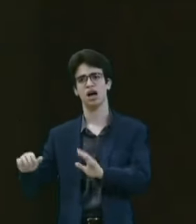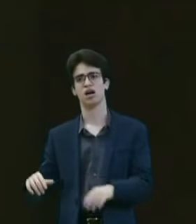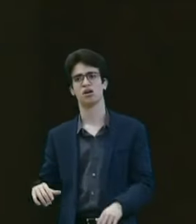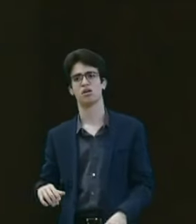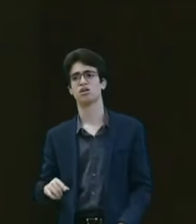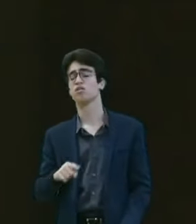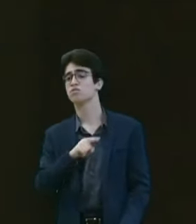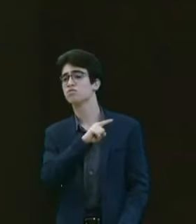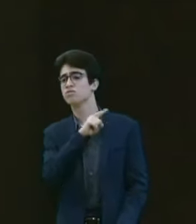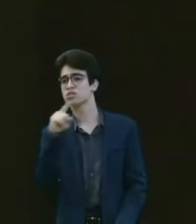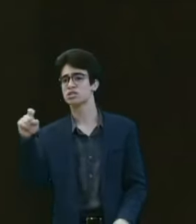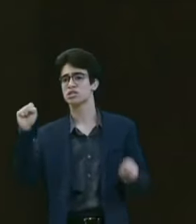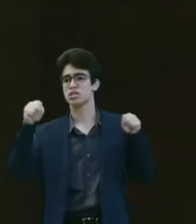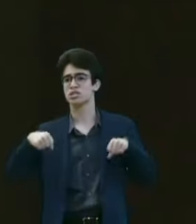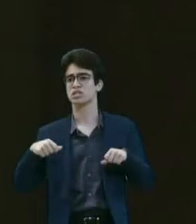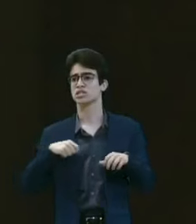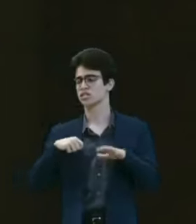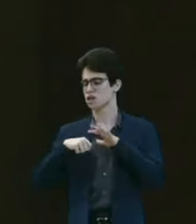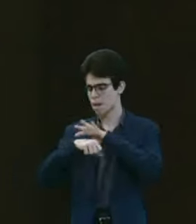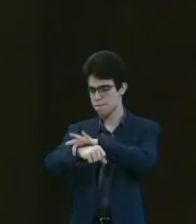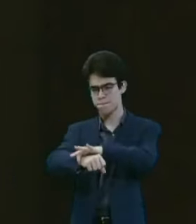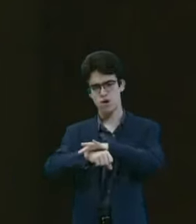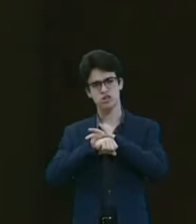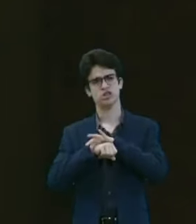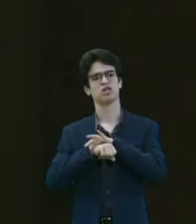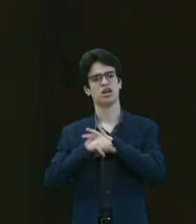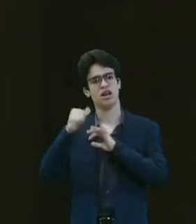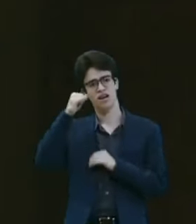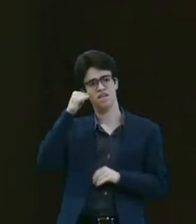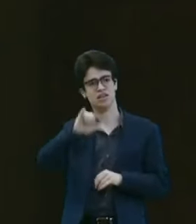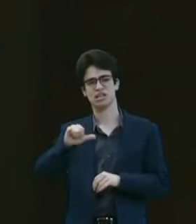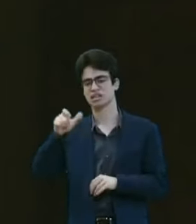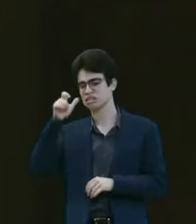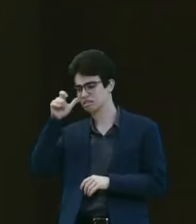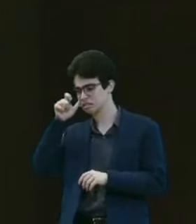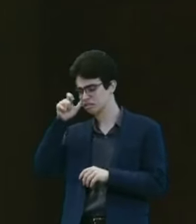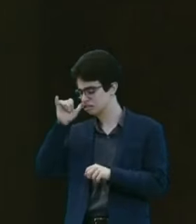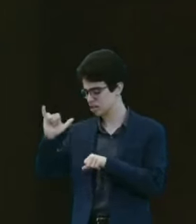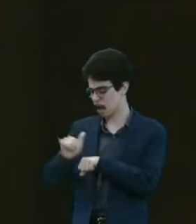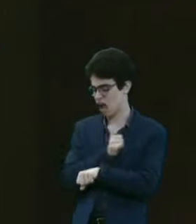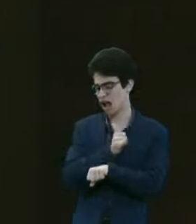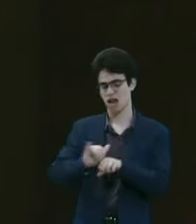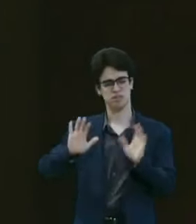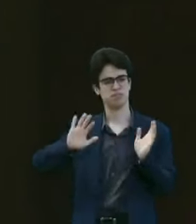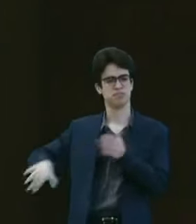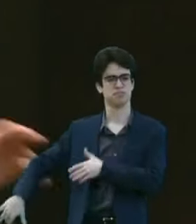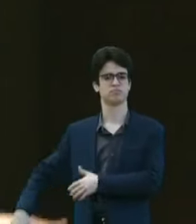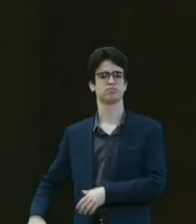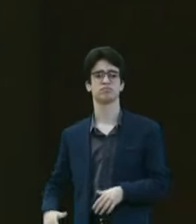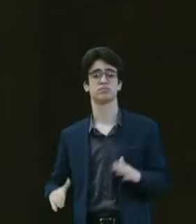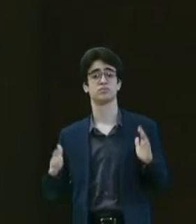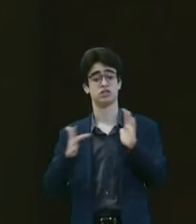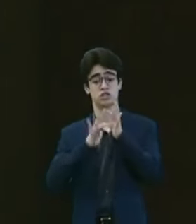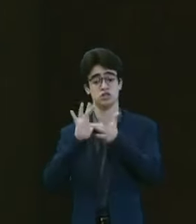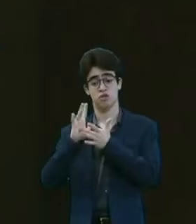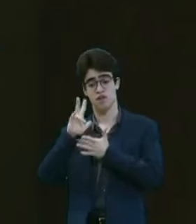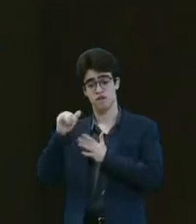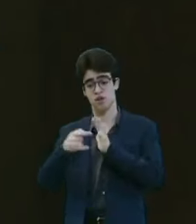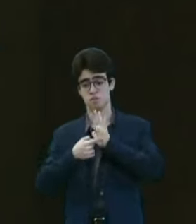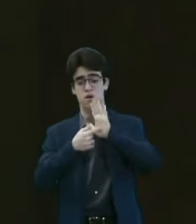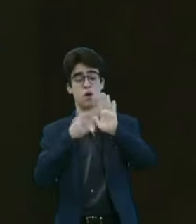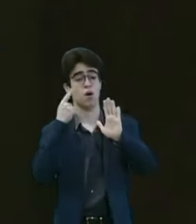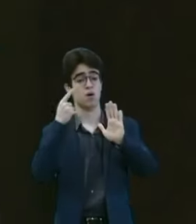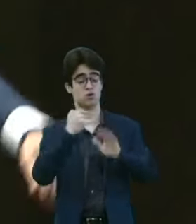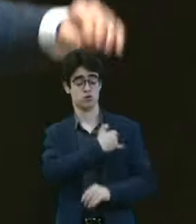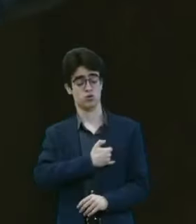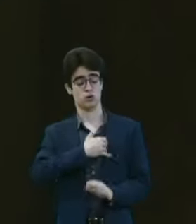Você vai proteger a sua casa contra o engano de Satanás. Jesus vai trazer o antídoto.